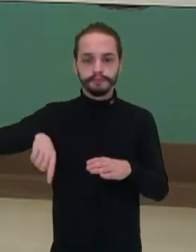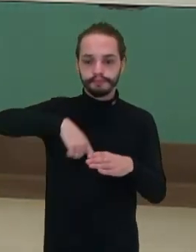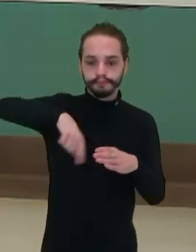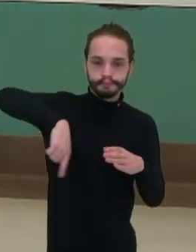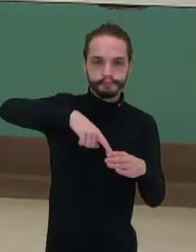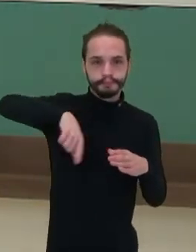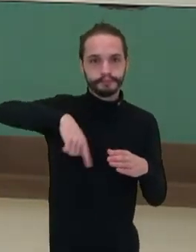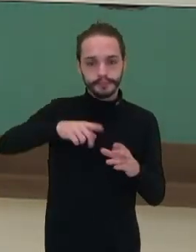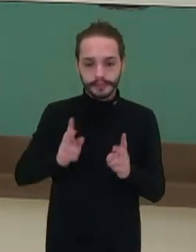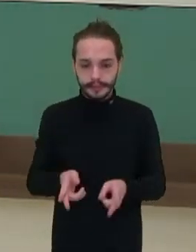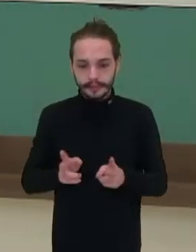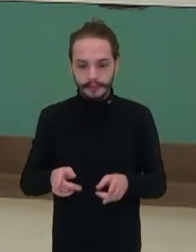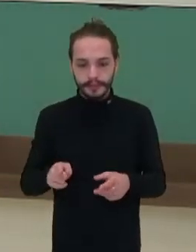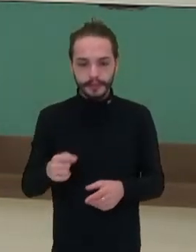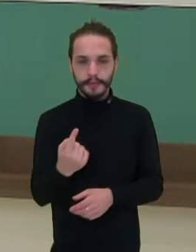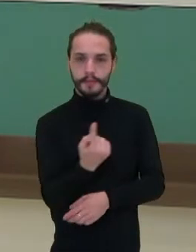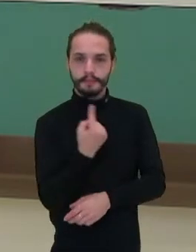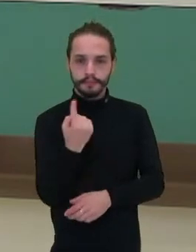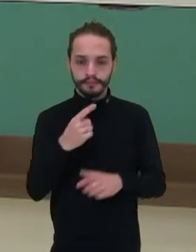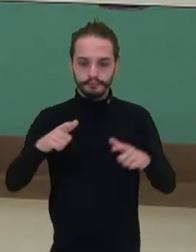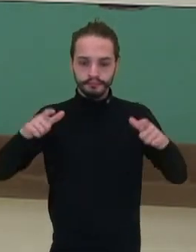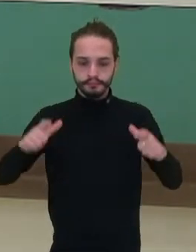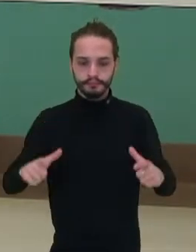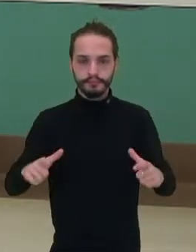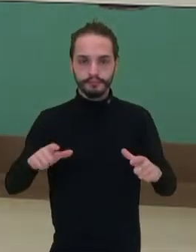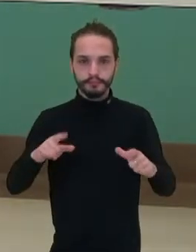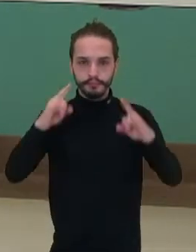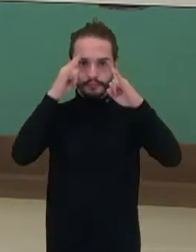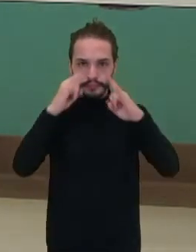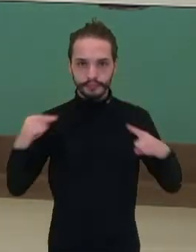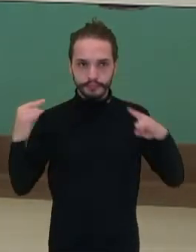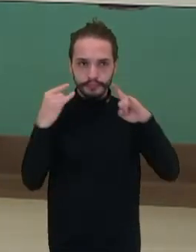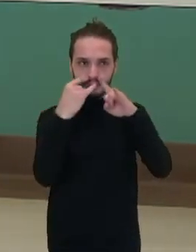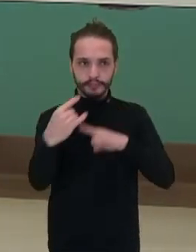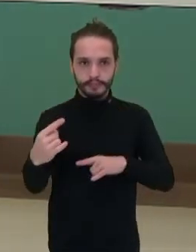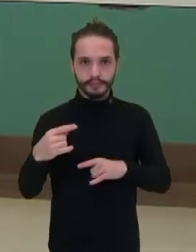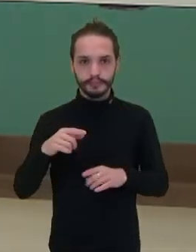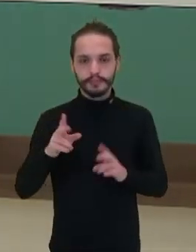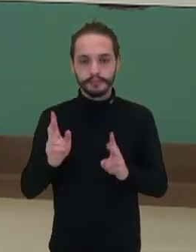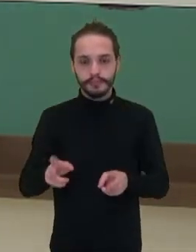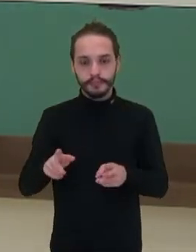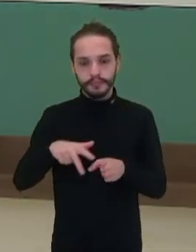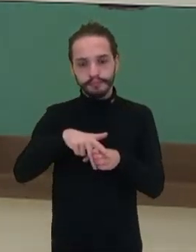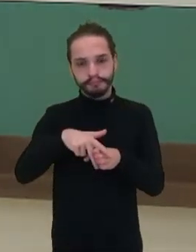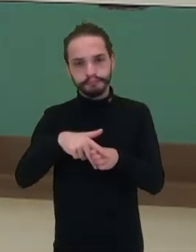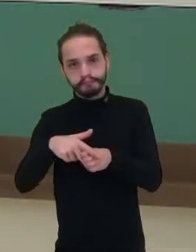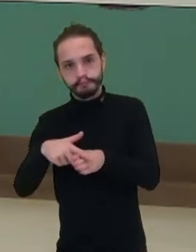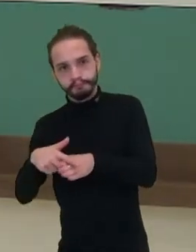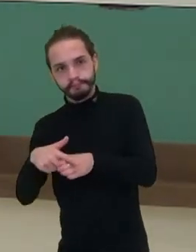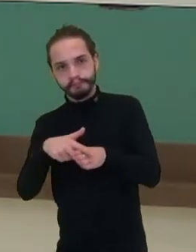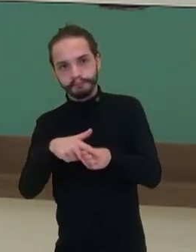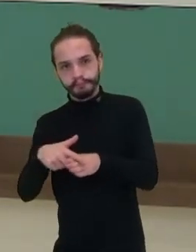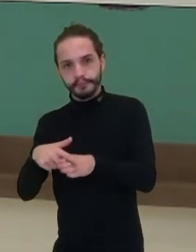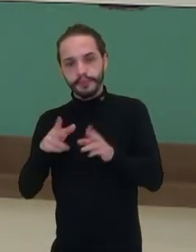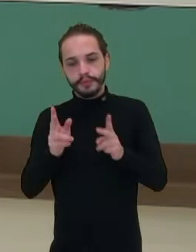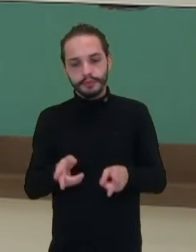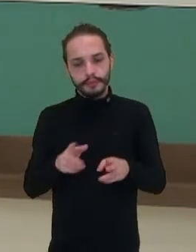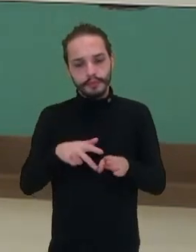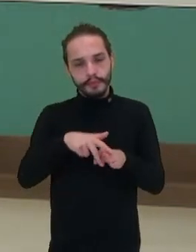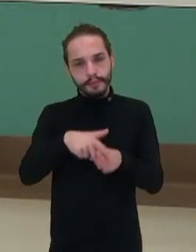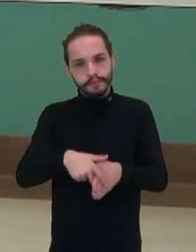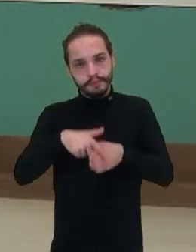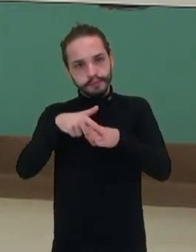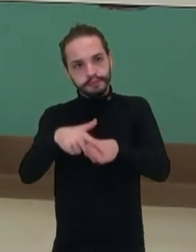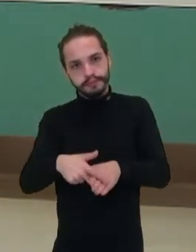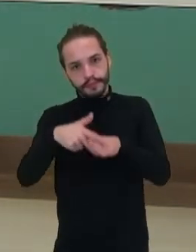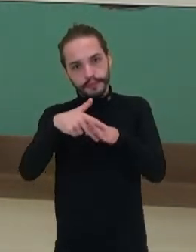para o centro do picadeiro. Ou seja, se eu estiver aqui literalmente em cima, eu vou estar com essa inclinação aqui. Então o cavalo está andando no sentido horário e eu